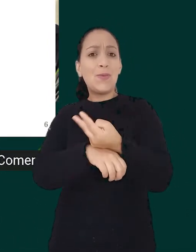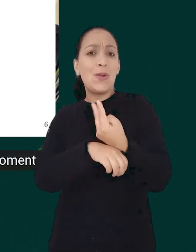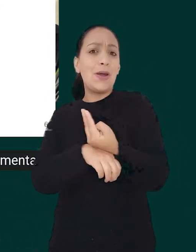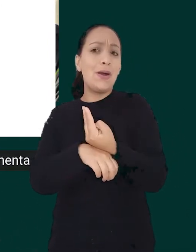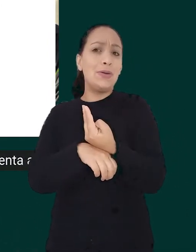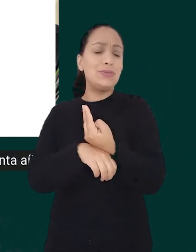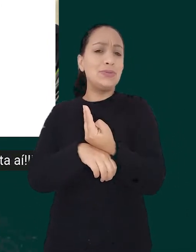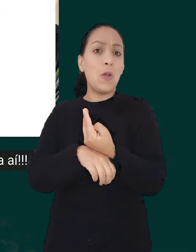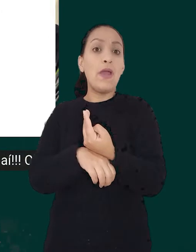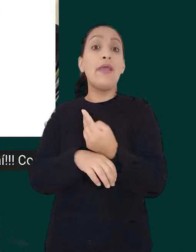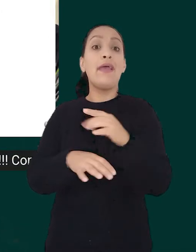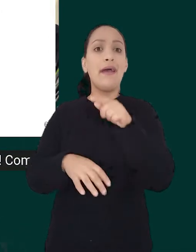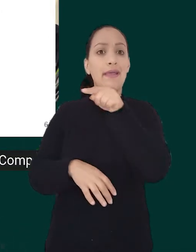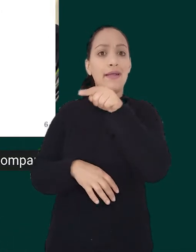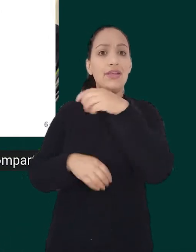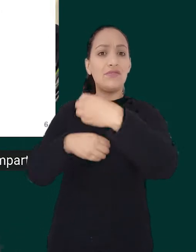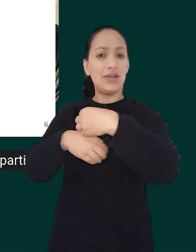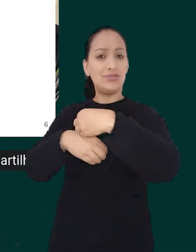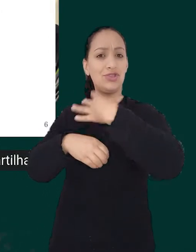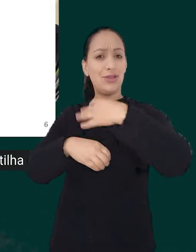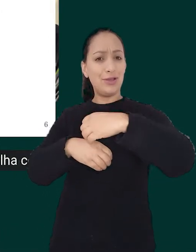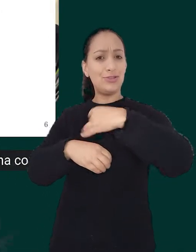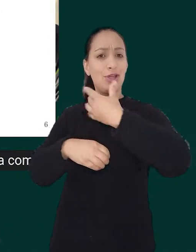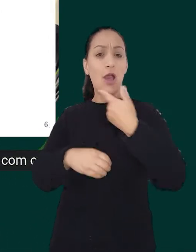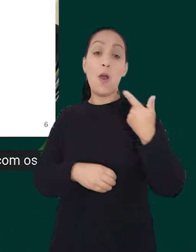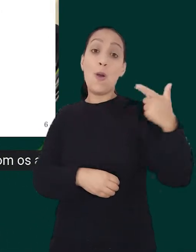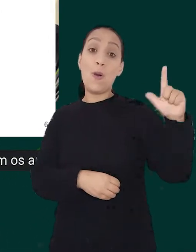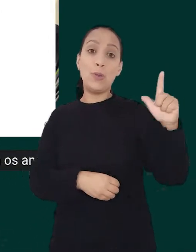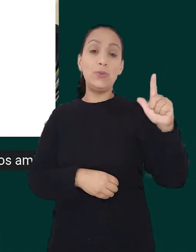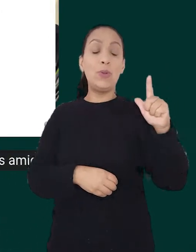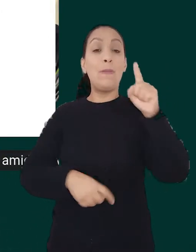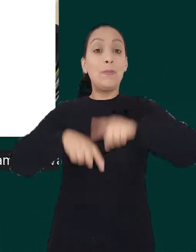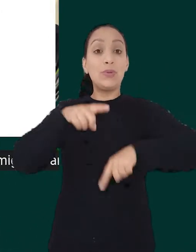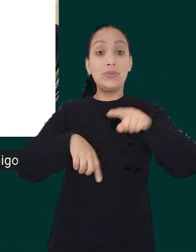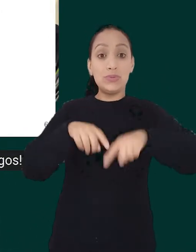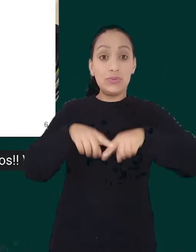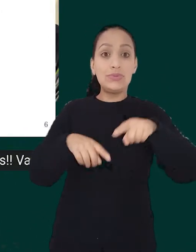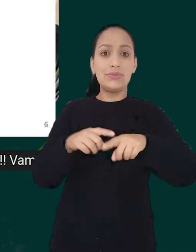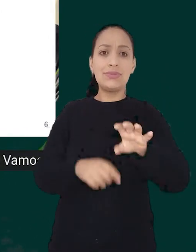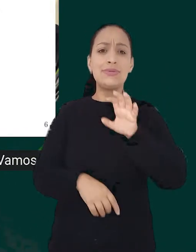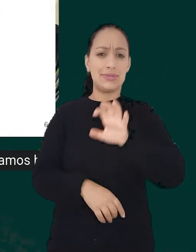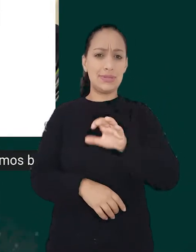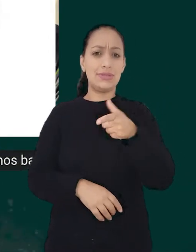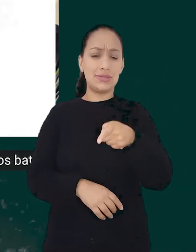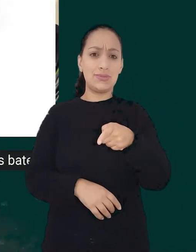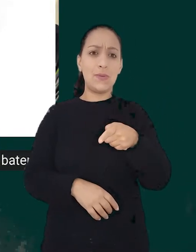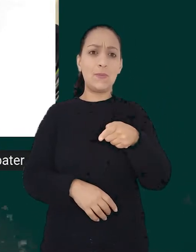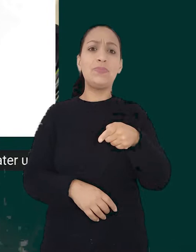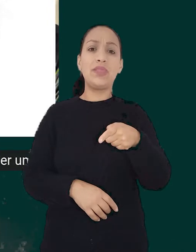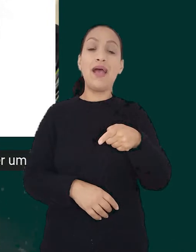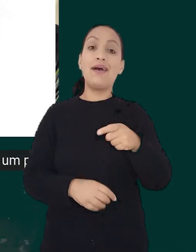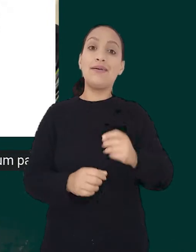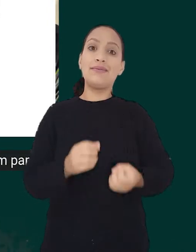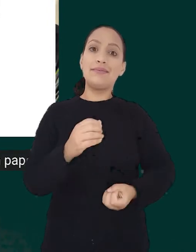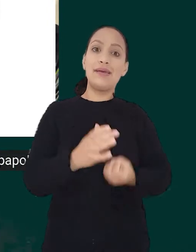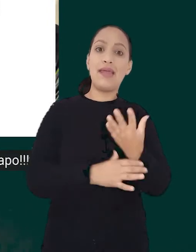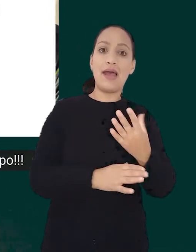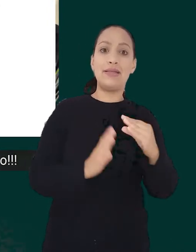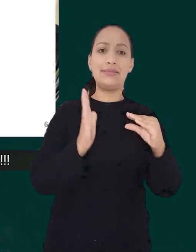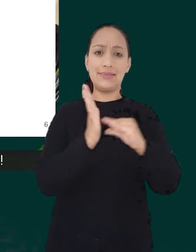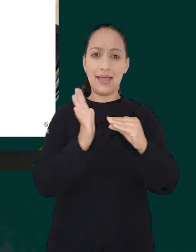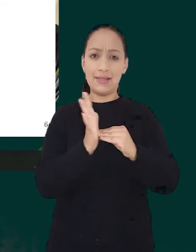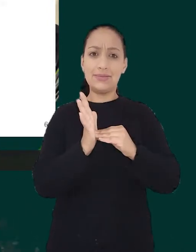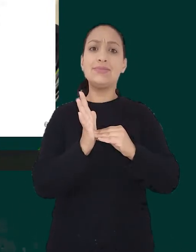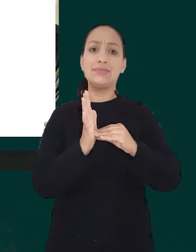vai te sugerindo outros produtos, isso te leva a tu gerar mais dados e sempre vai